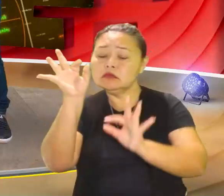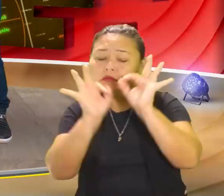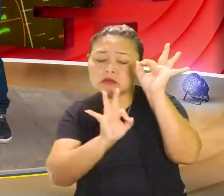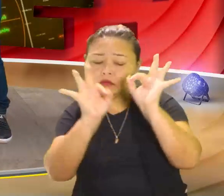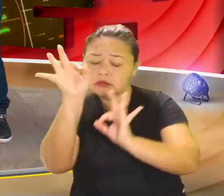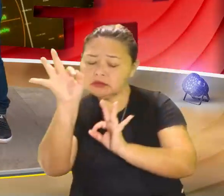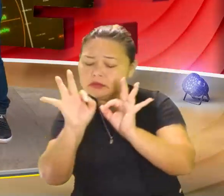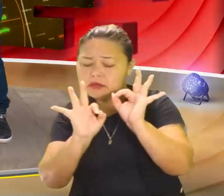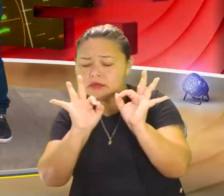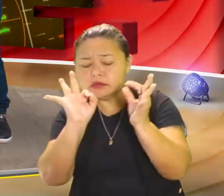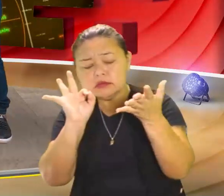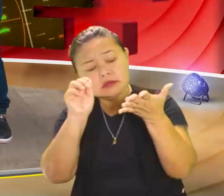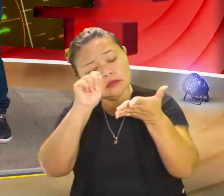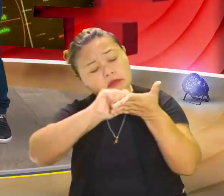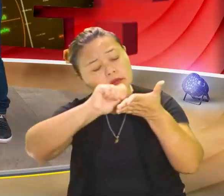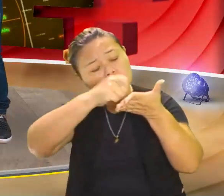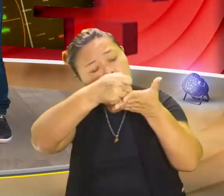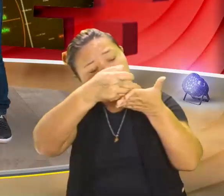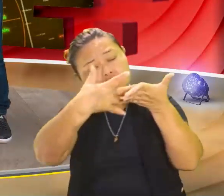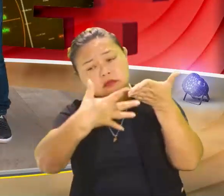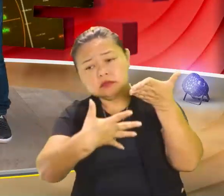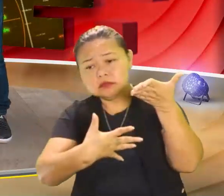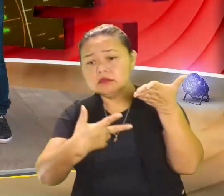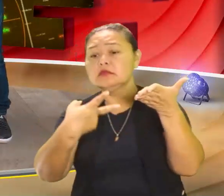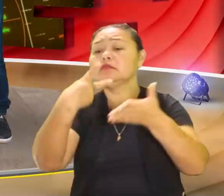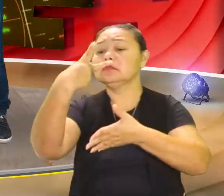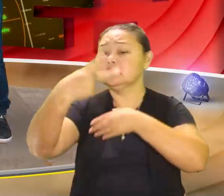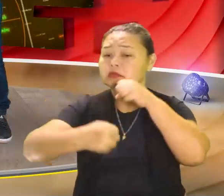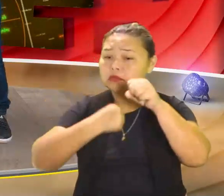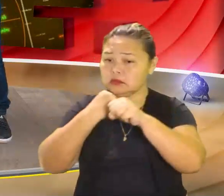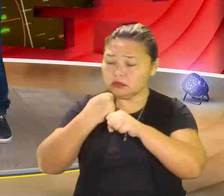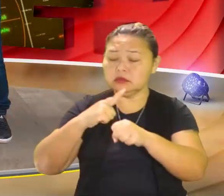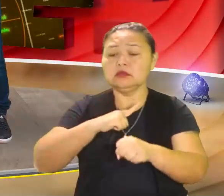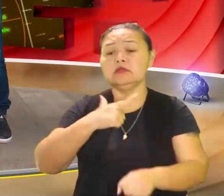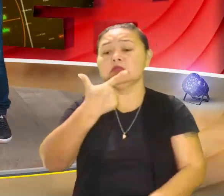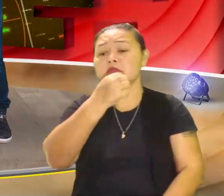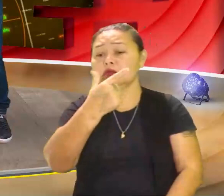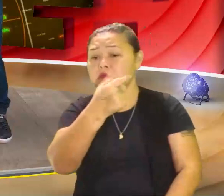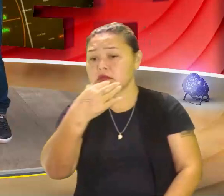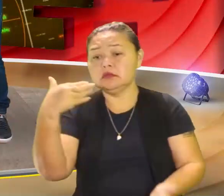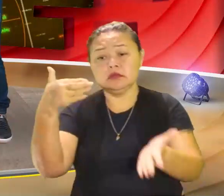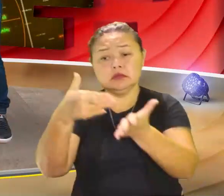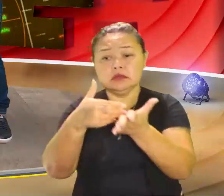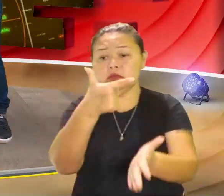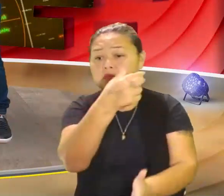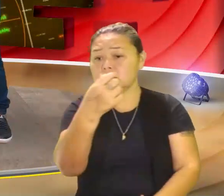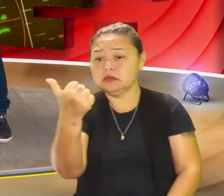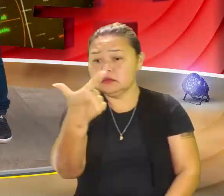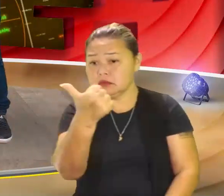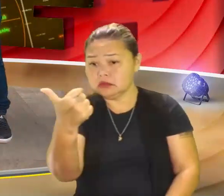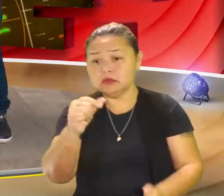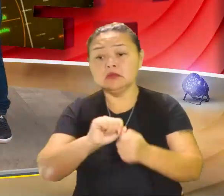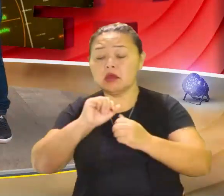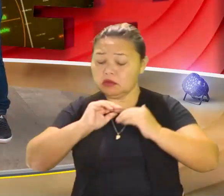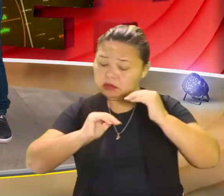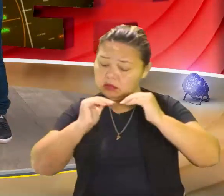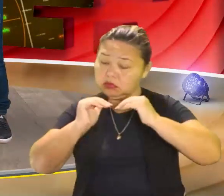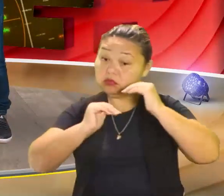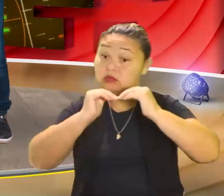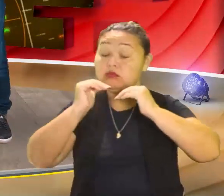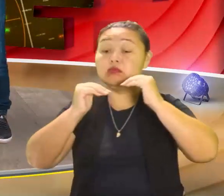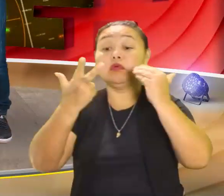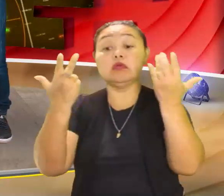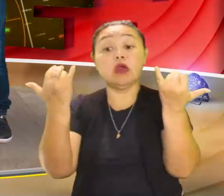elaborou uma nota, né, no biênio 2020-2021 que falou do crescimento. Quando ele fala do crescimento,